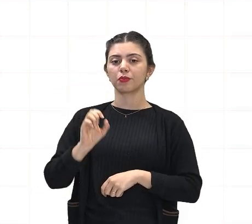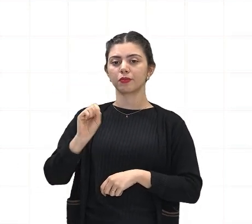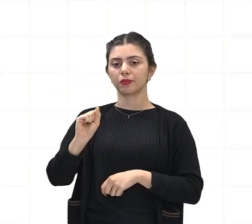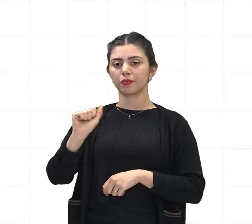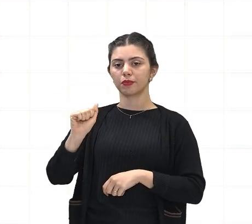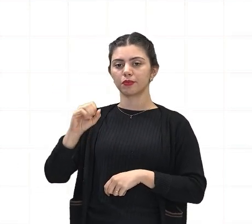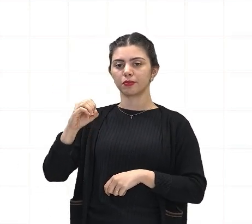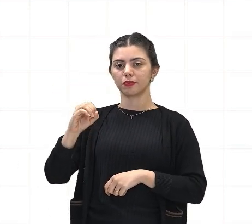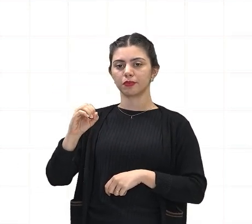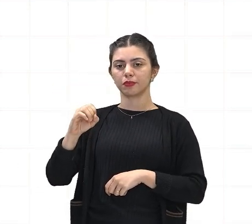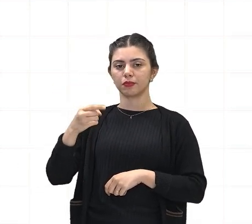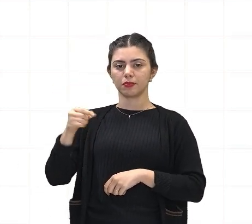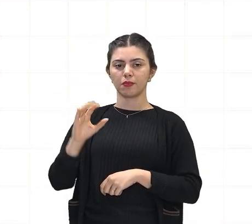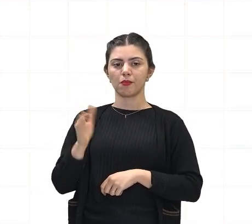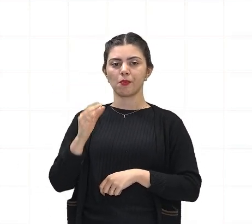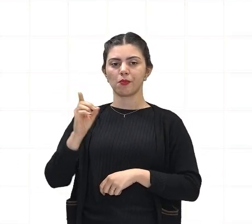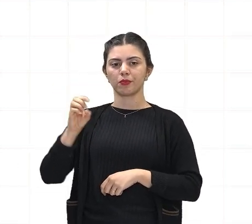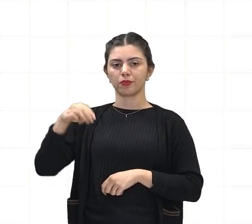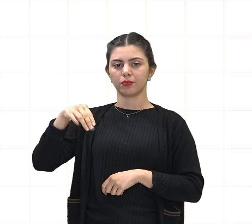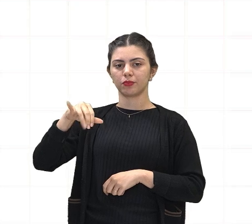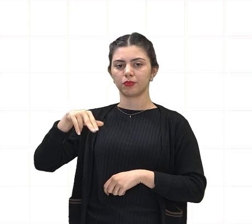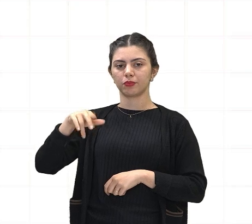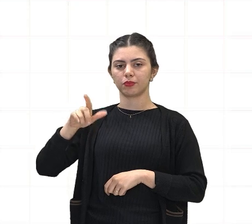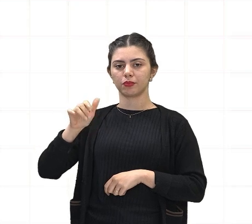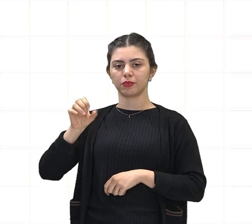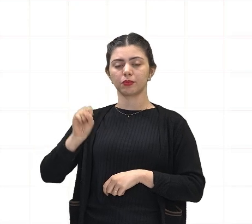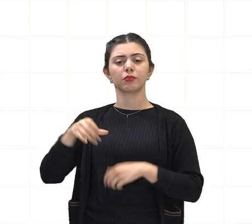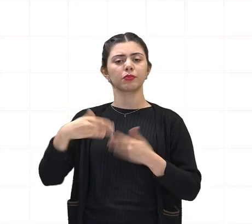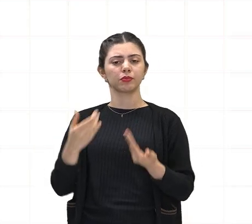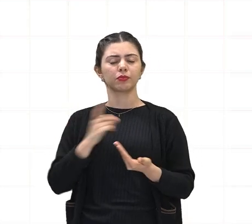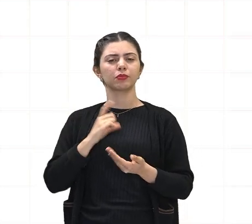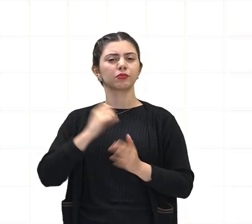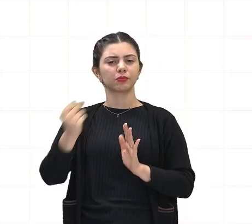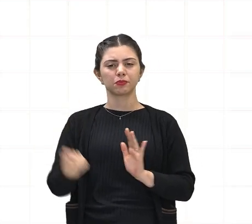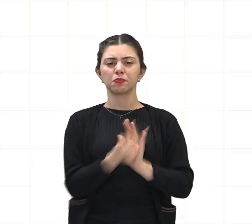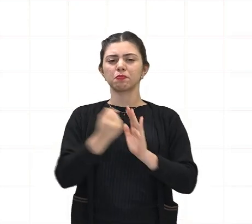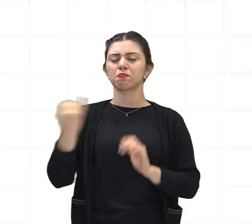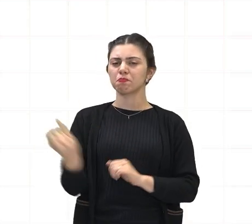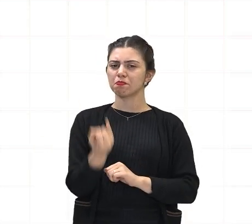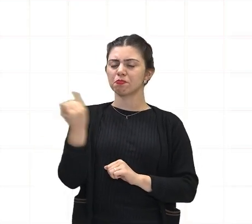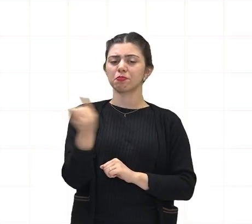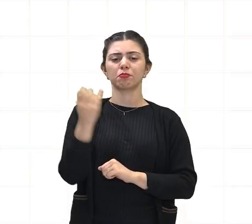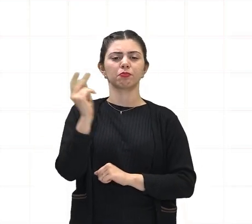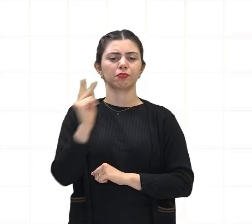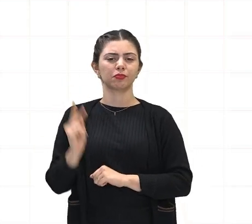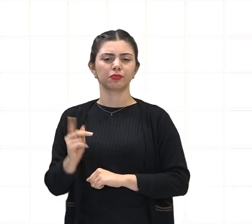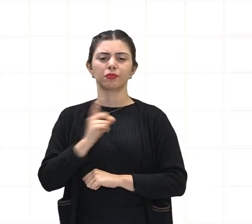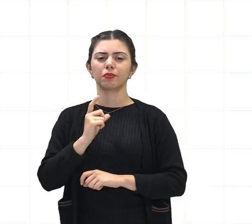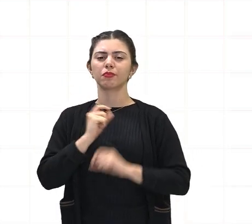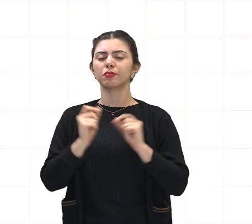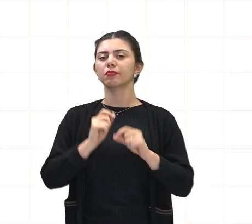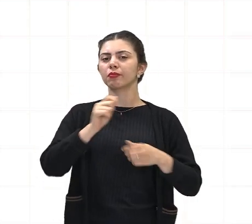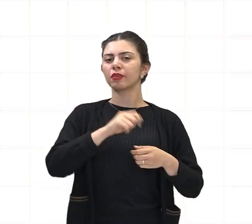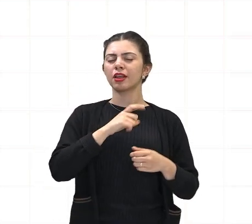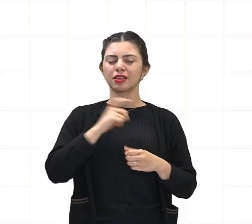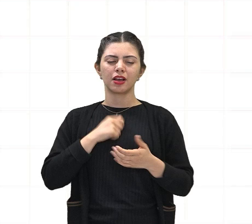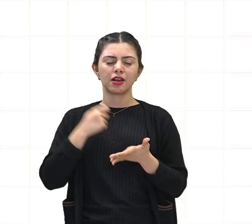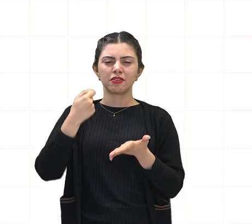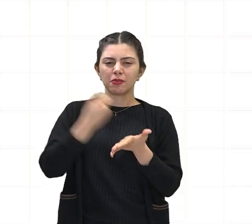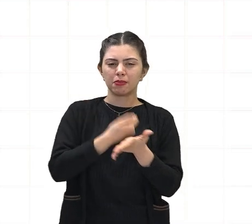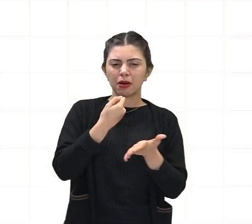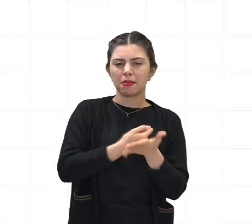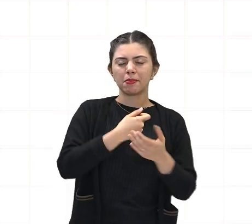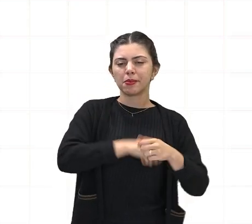dos movimentos mais significativos na história das lutas pela independência